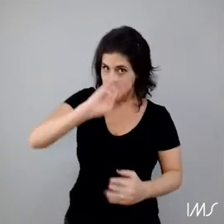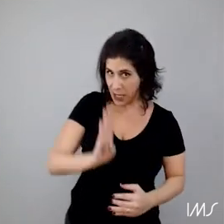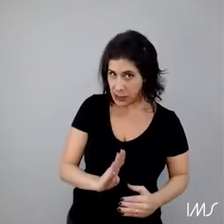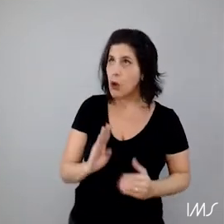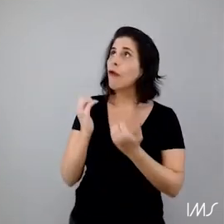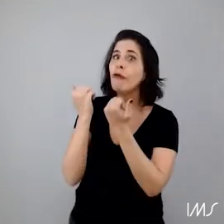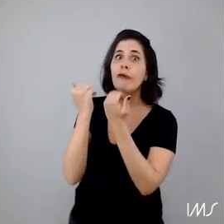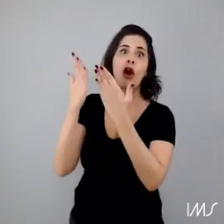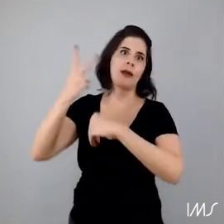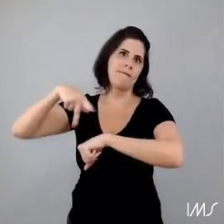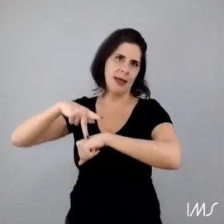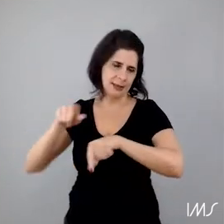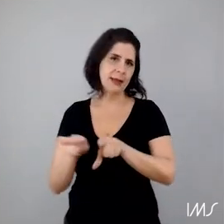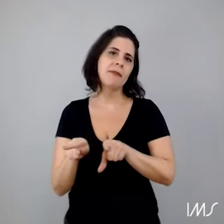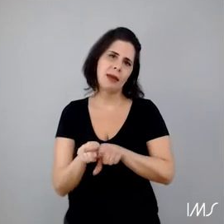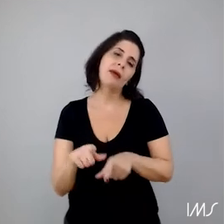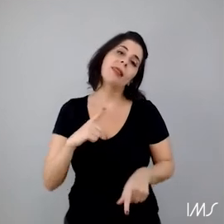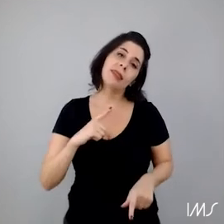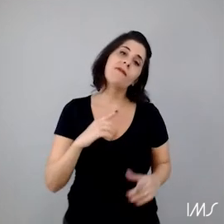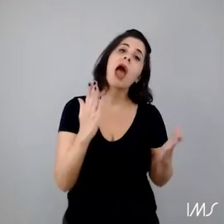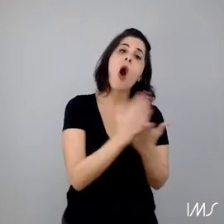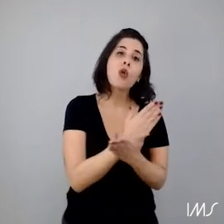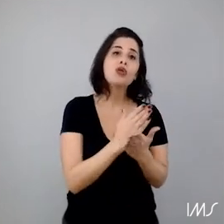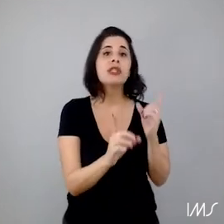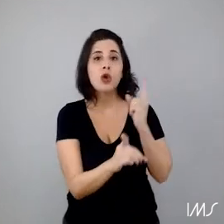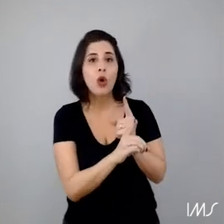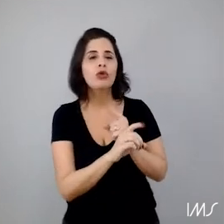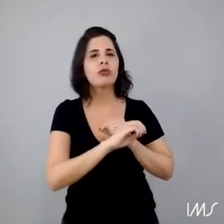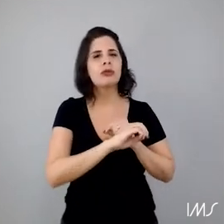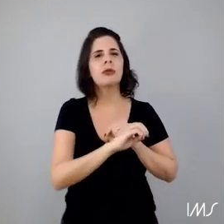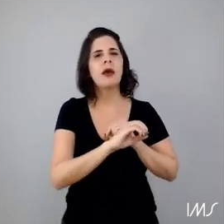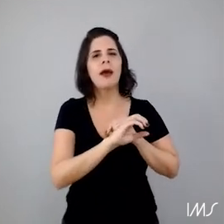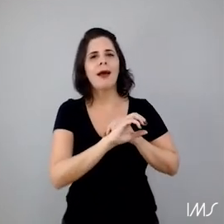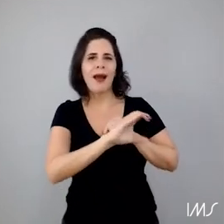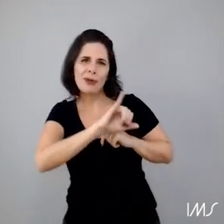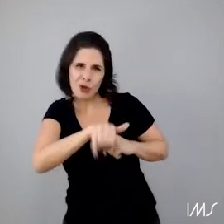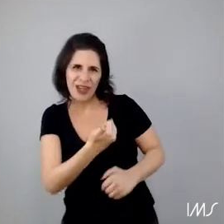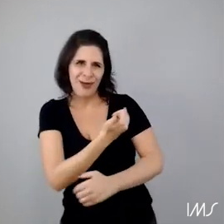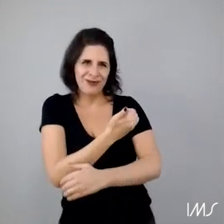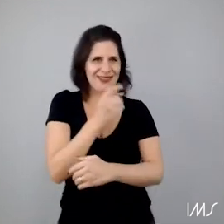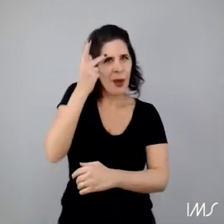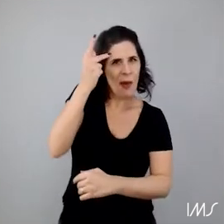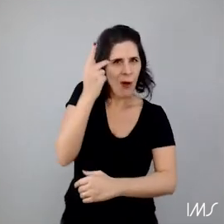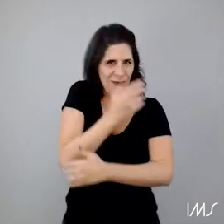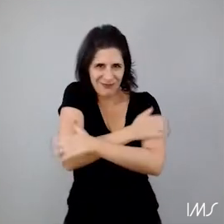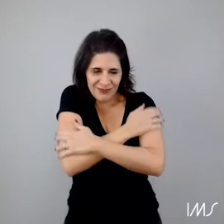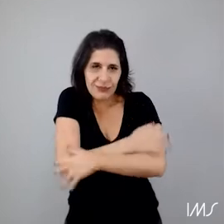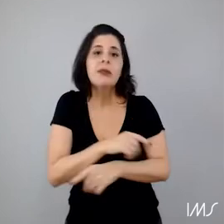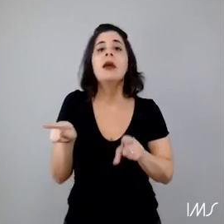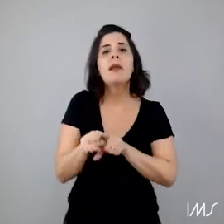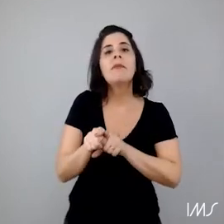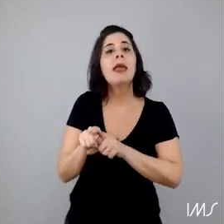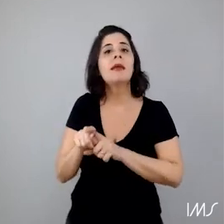exemplo, alguns, os encontros internacionais em Campos e Jordão, nos moldes dos Rencontres de Arles e dos colóquios latino-americanos